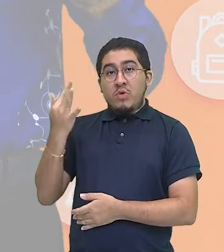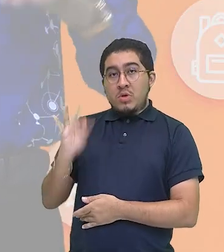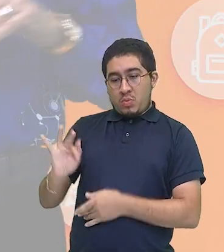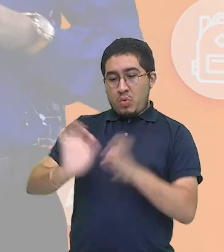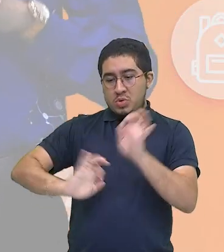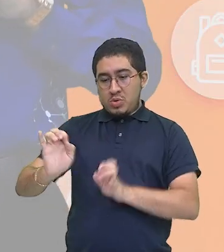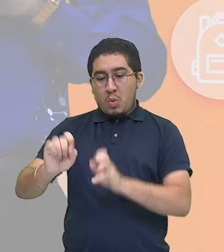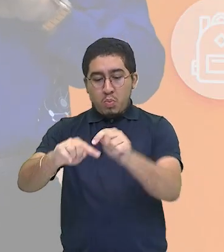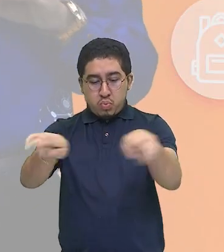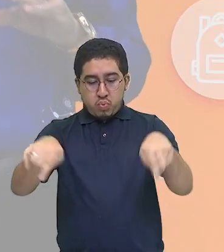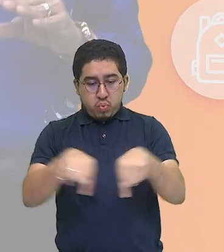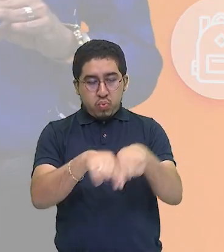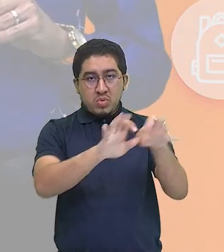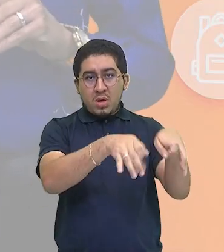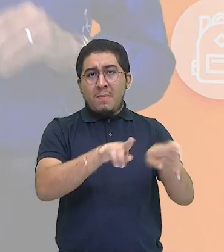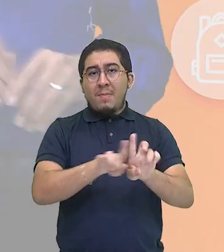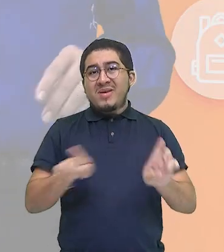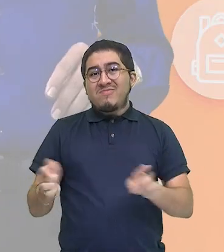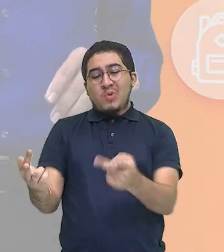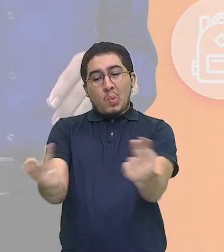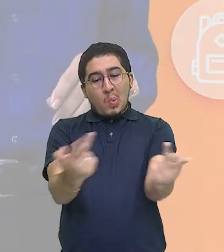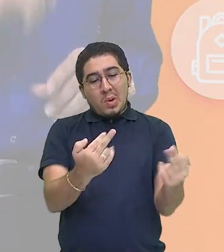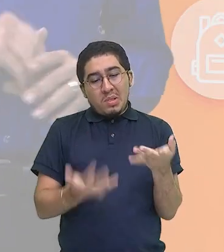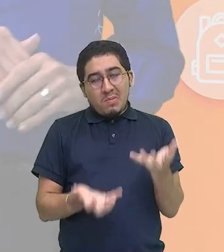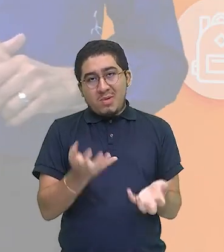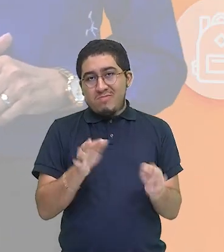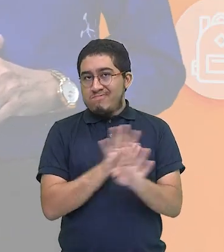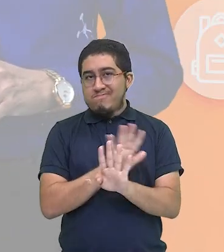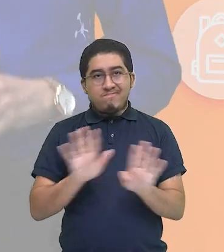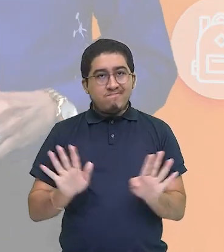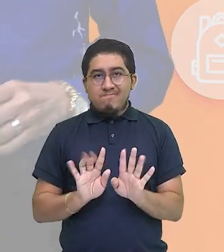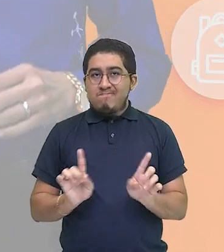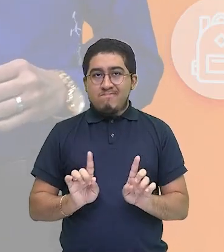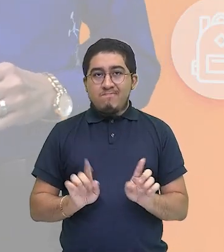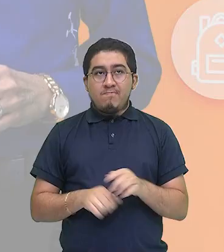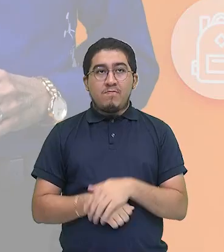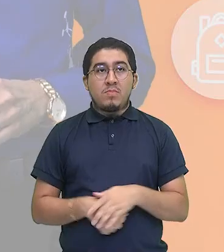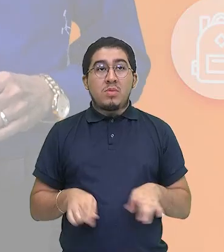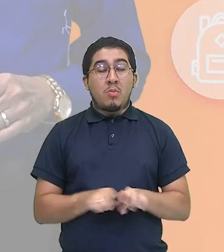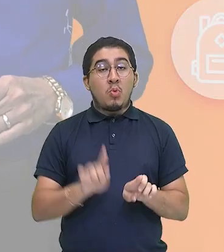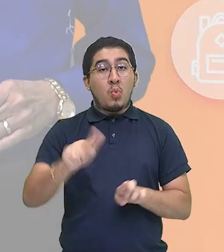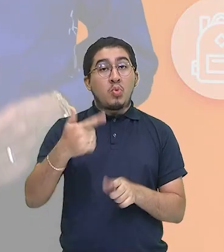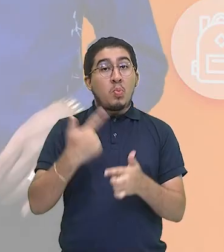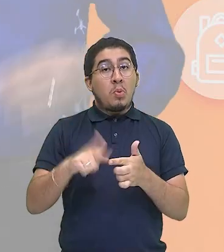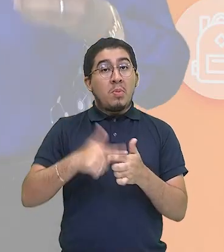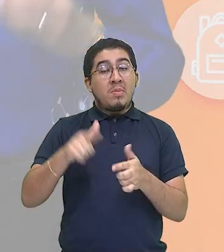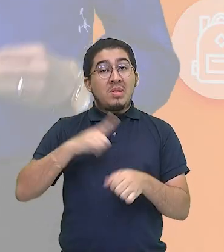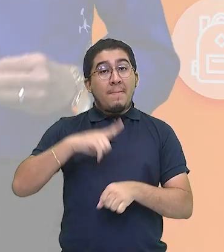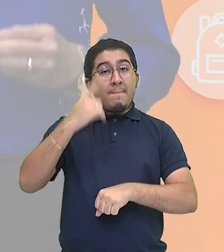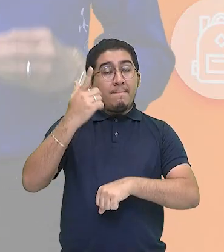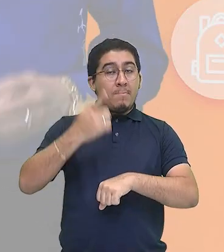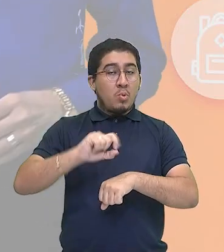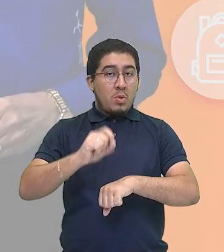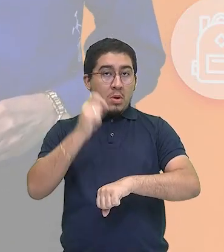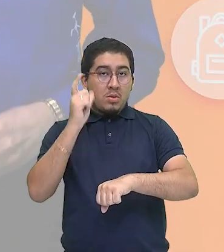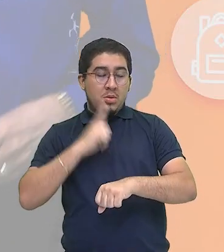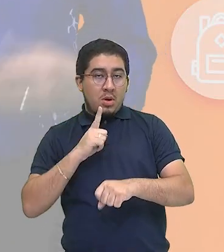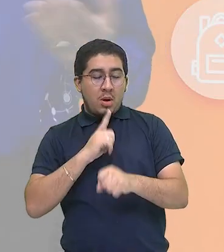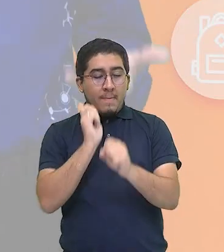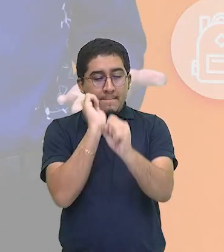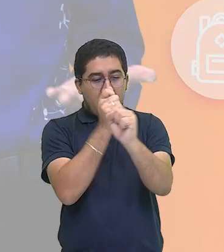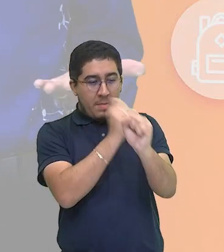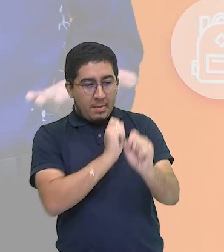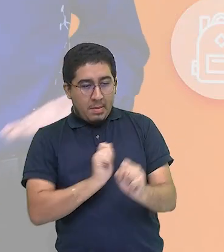forma igual ou igualitária. Outro problema que trouxe a mineração predatória e